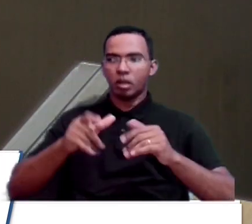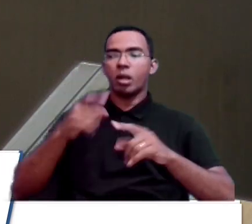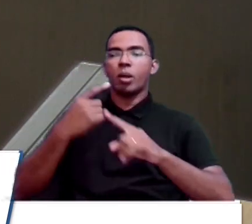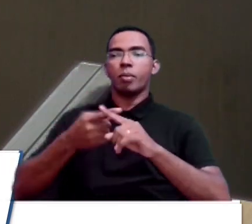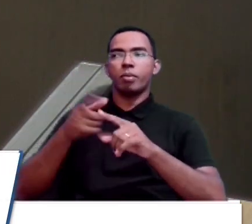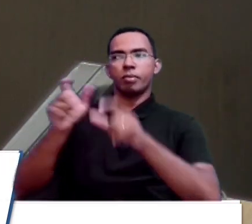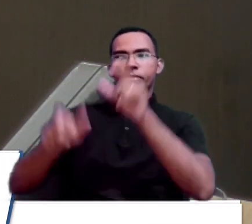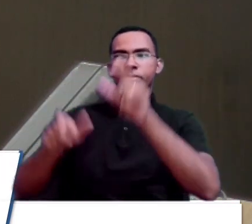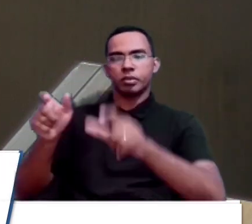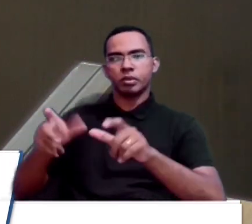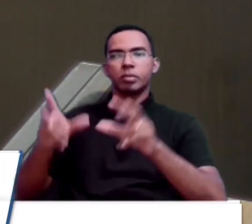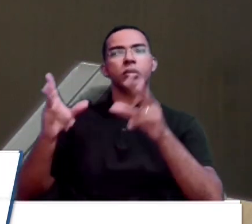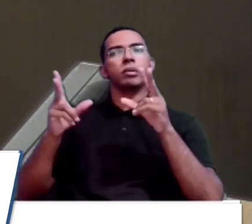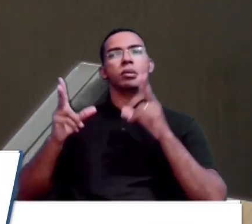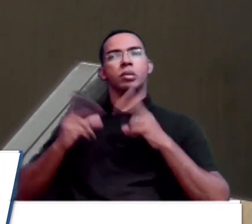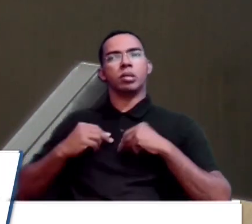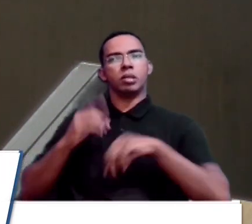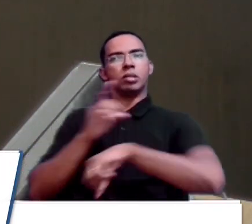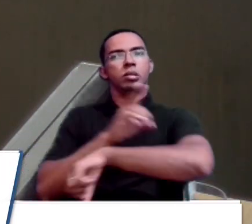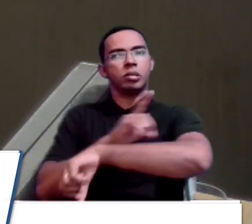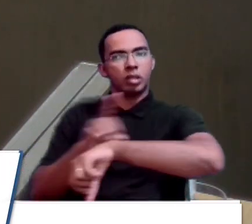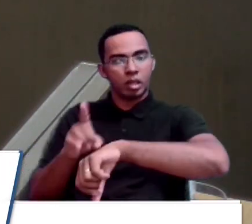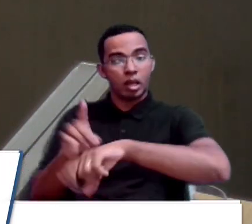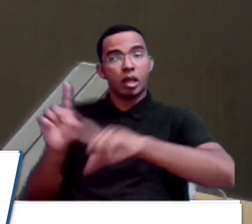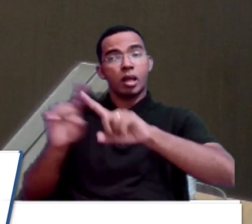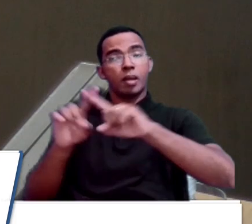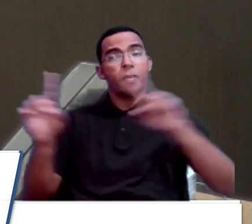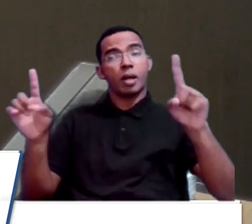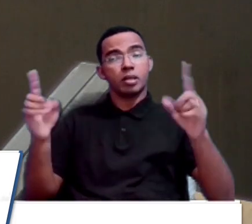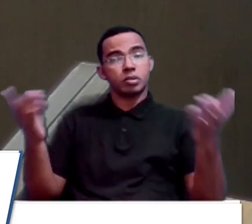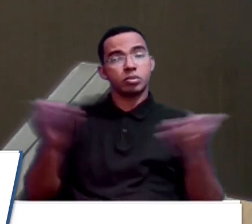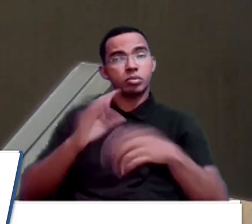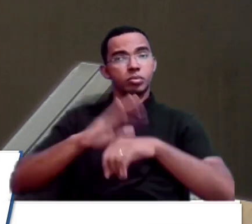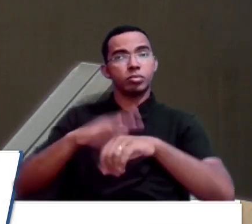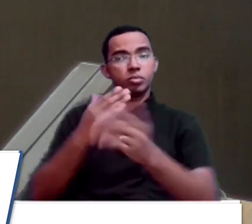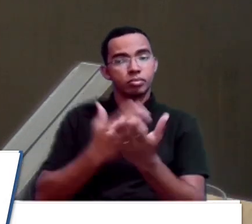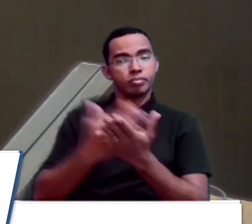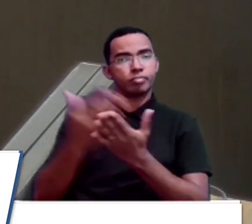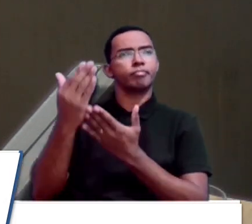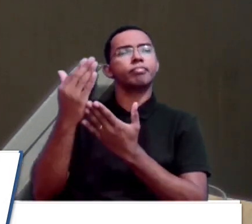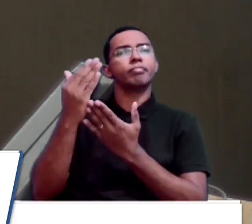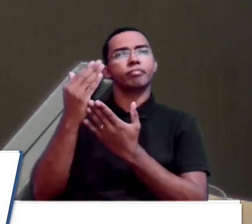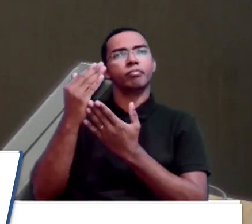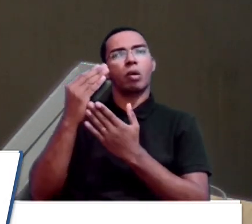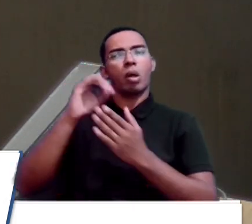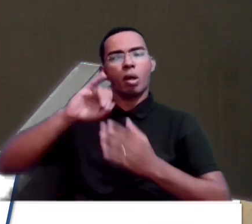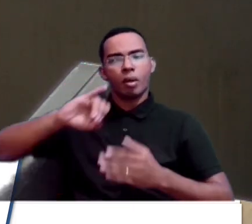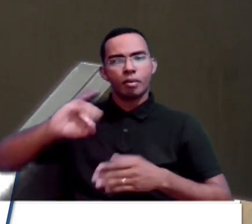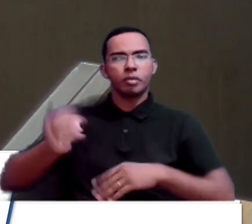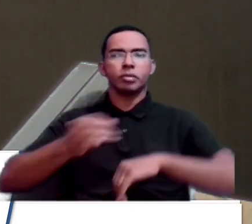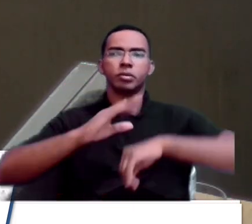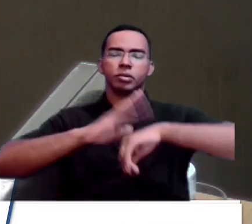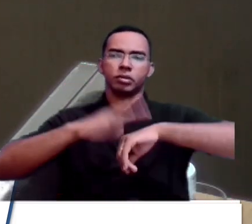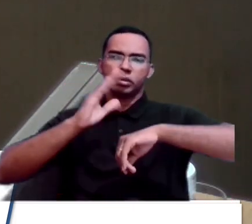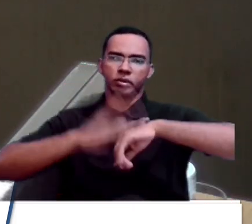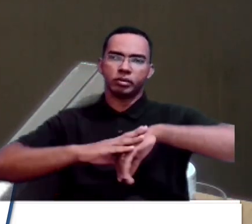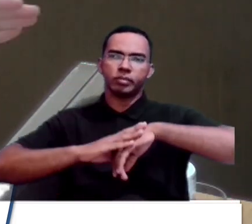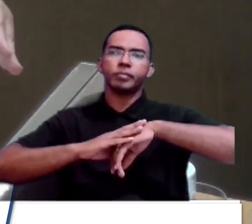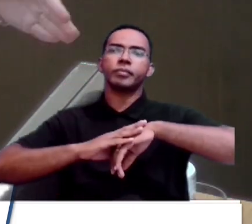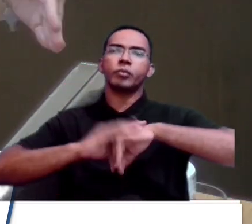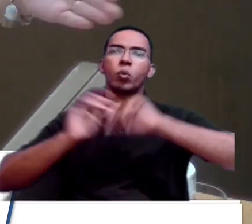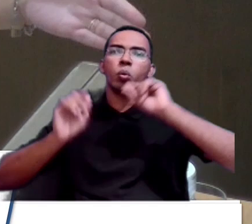que merecem dignidade. Só que a partir do momento que você começa a aproveitar da situação